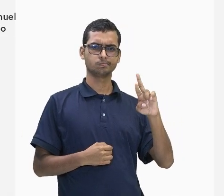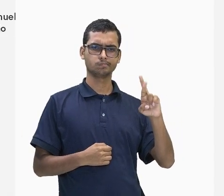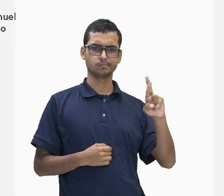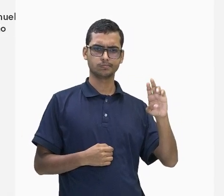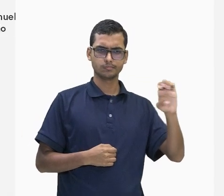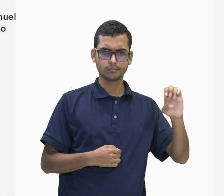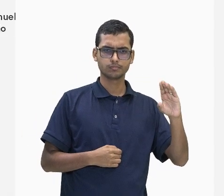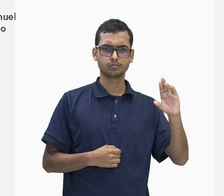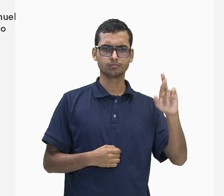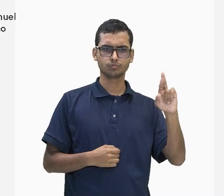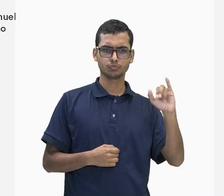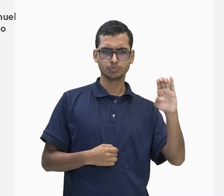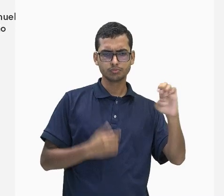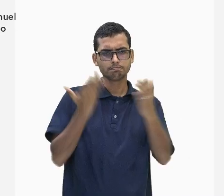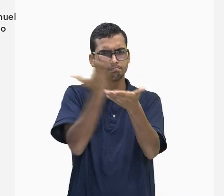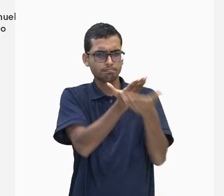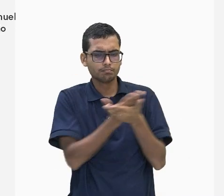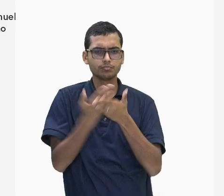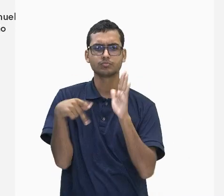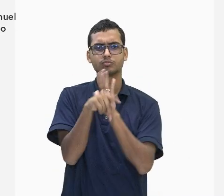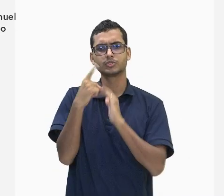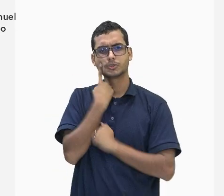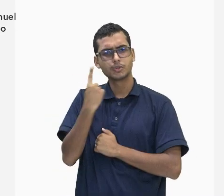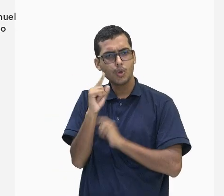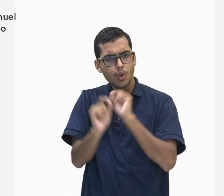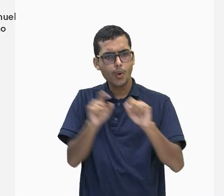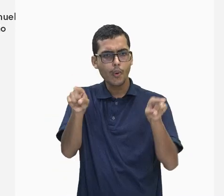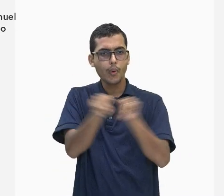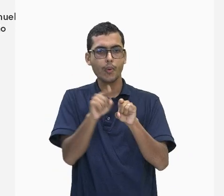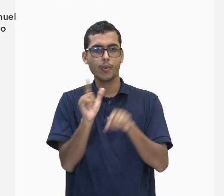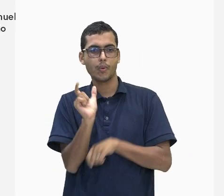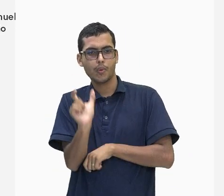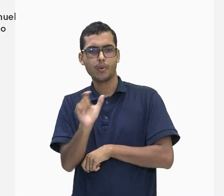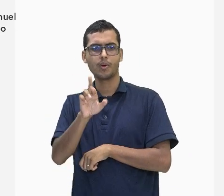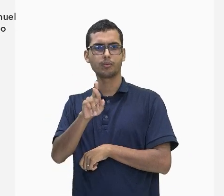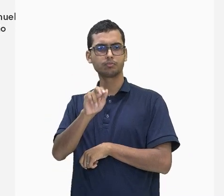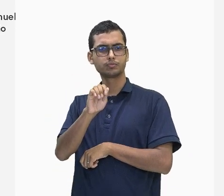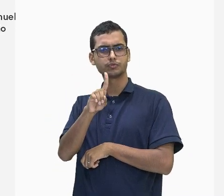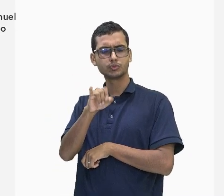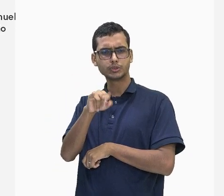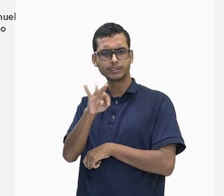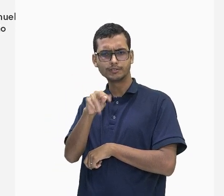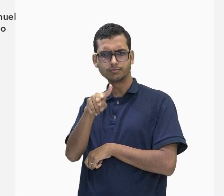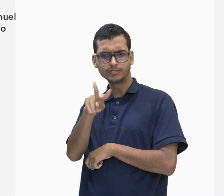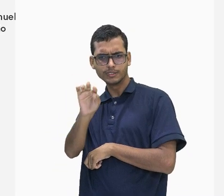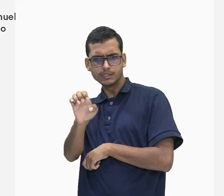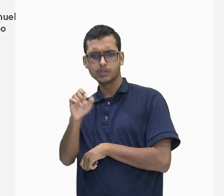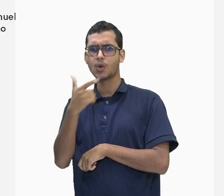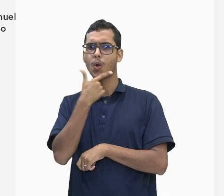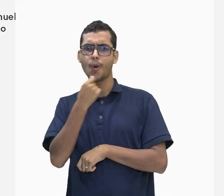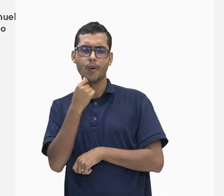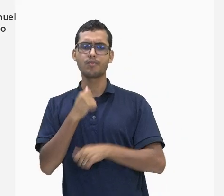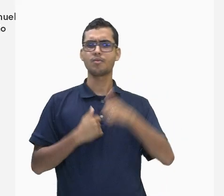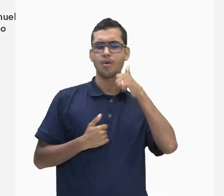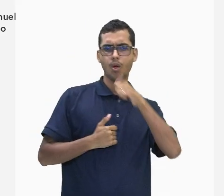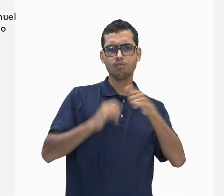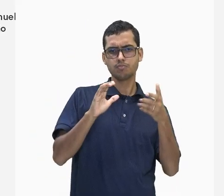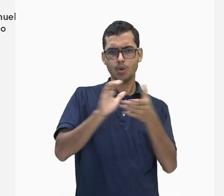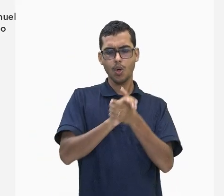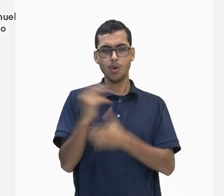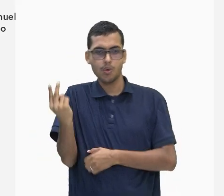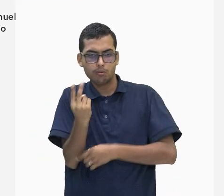da radioatividade. Marie cunhou o termo radioatividade e, junto com Pierre, seu marido, descobriu dois novos